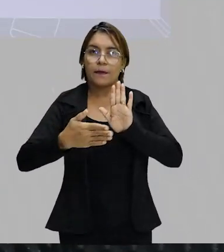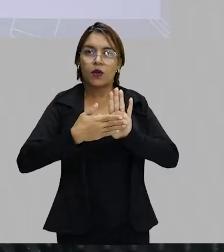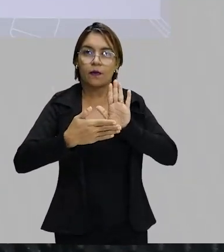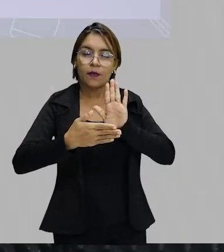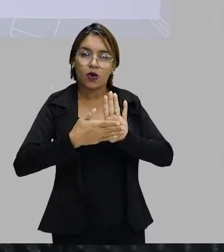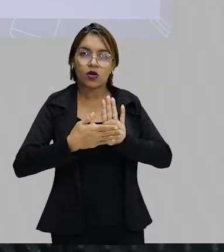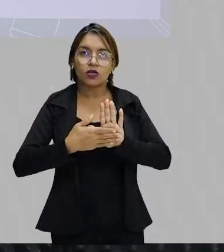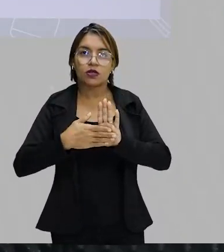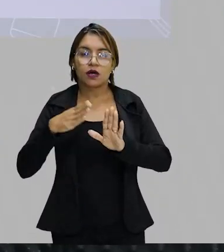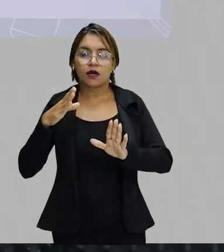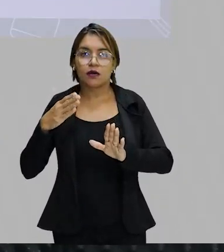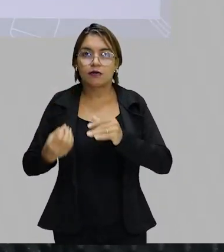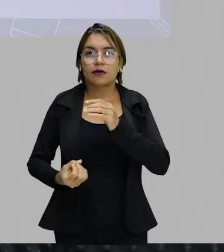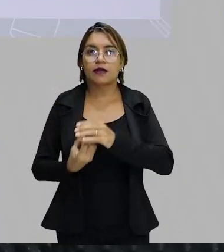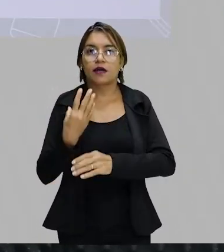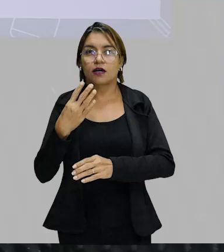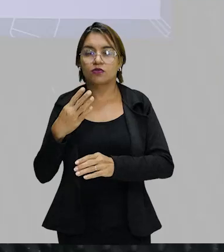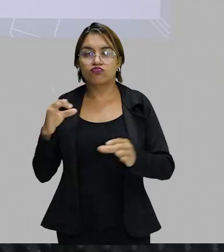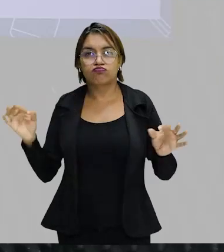gerando conclusões.